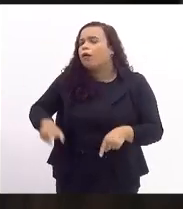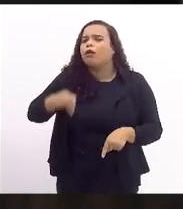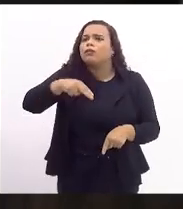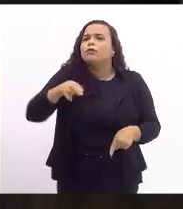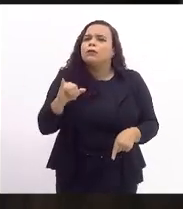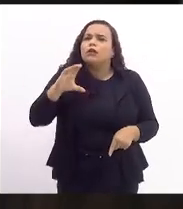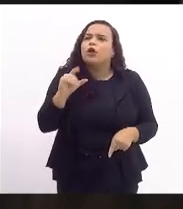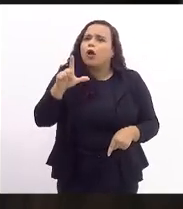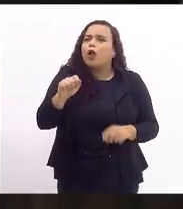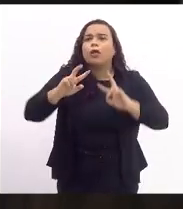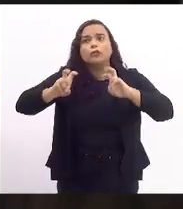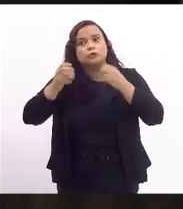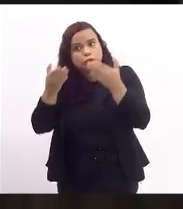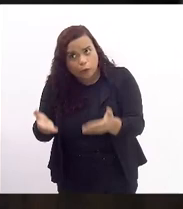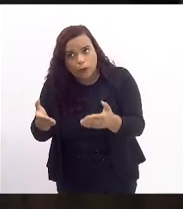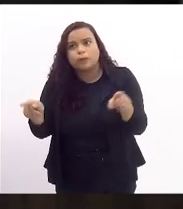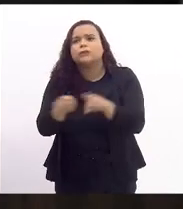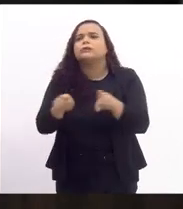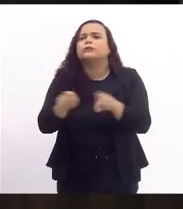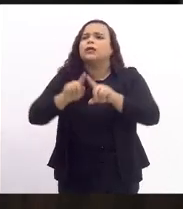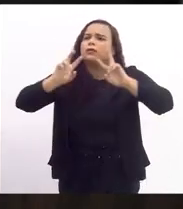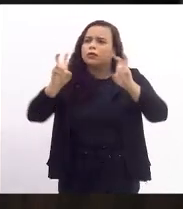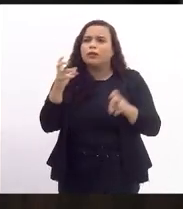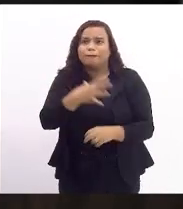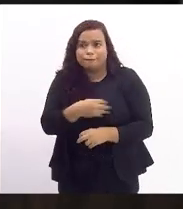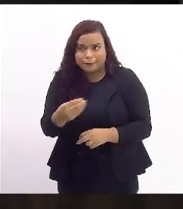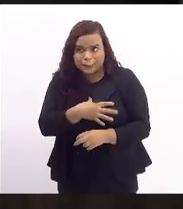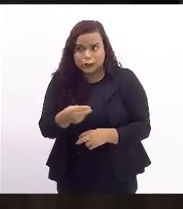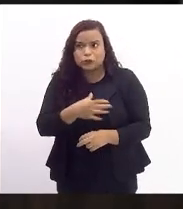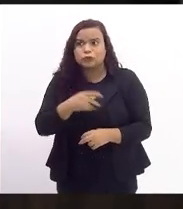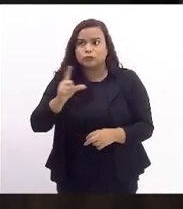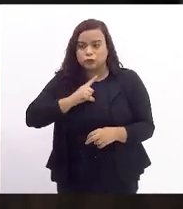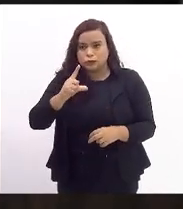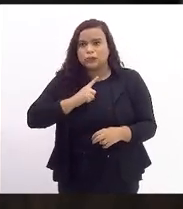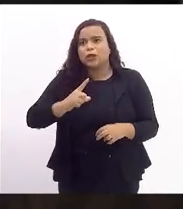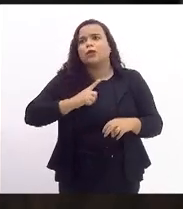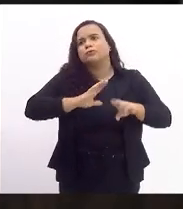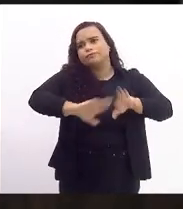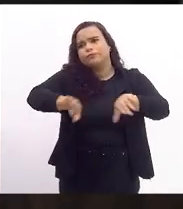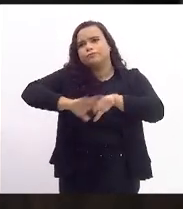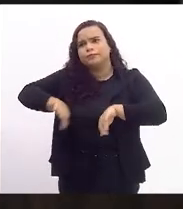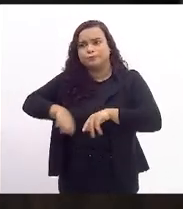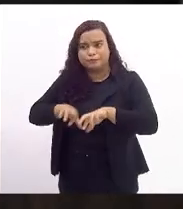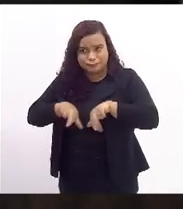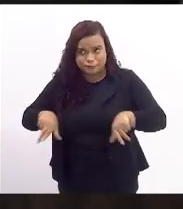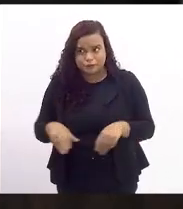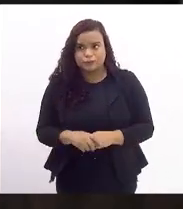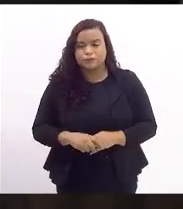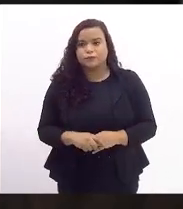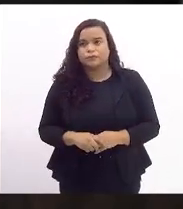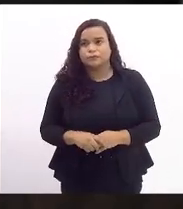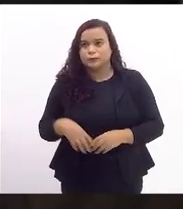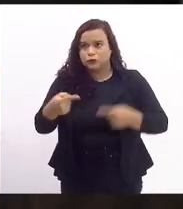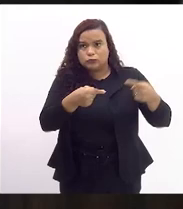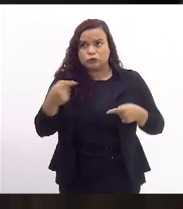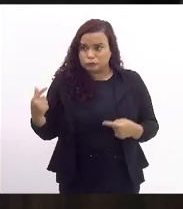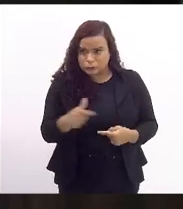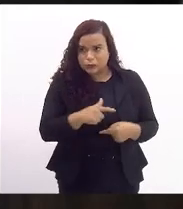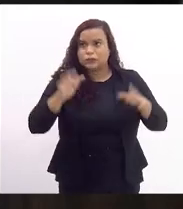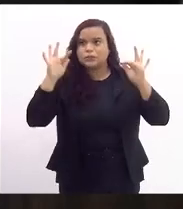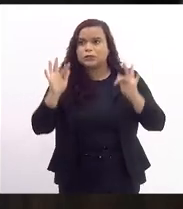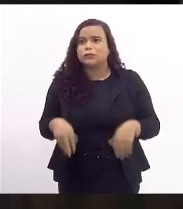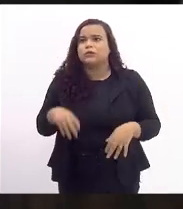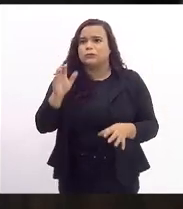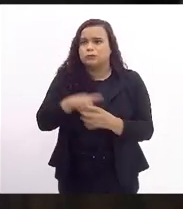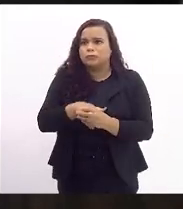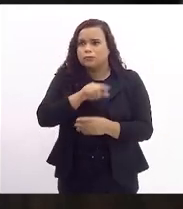relação à extrema em relação também ao tema dos filhos separados é tão 90 Queira discutir se a da discussão e votação